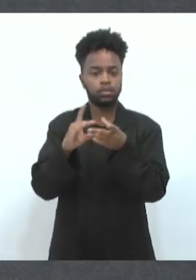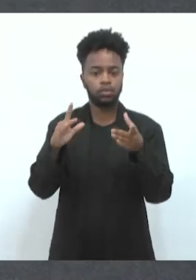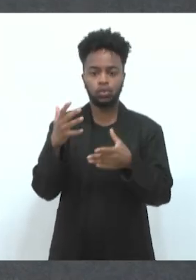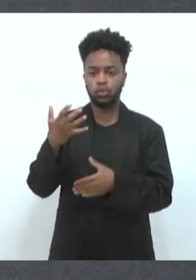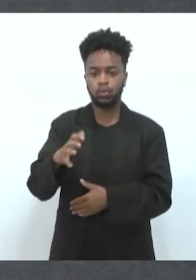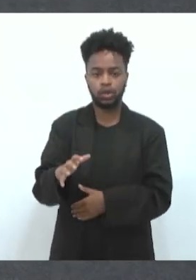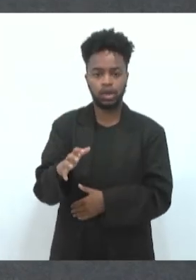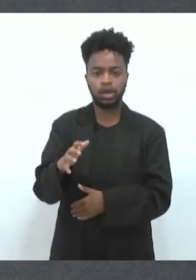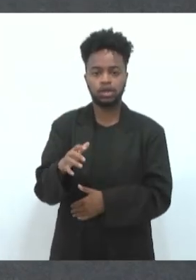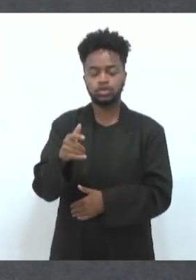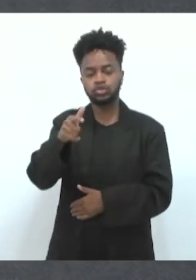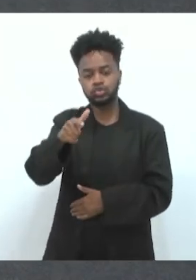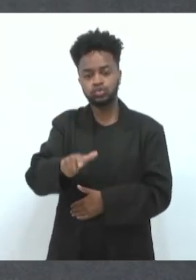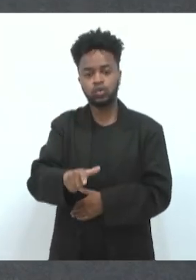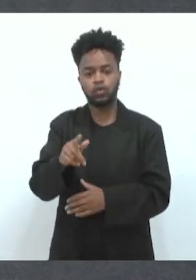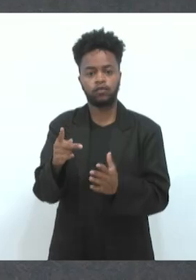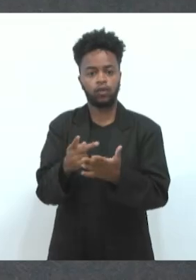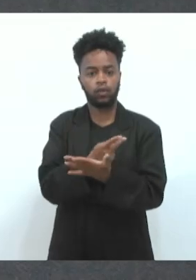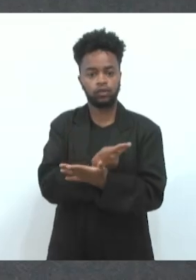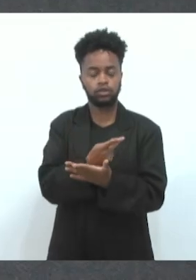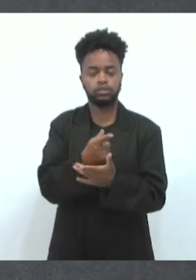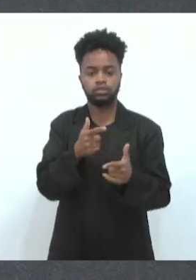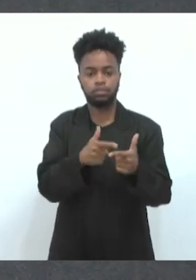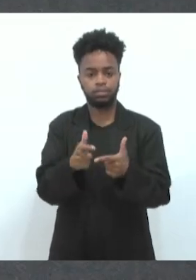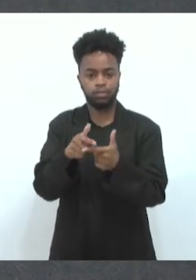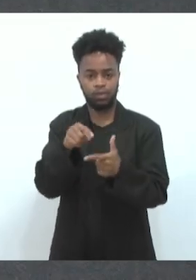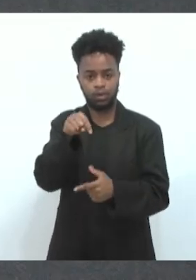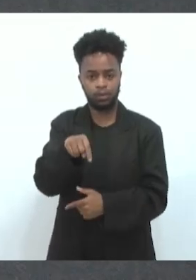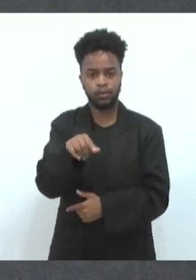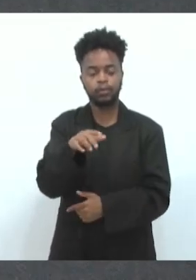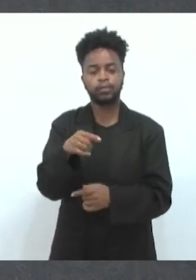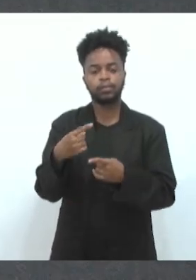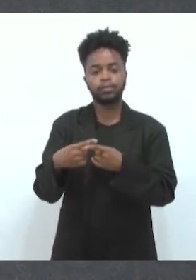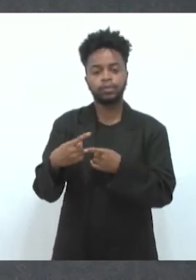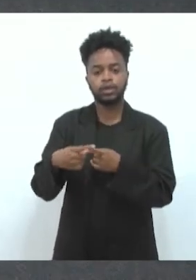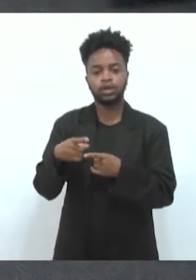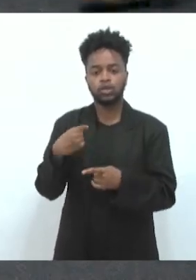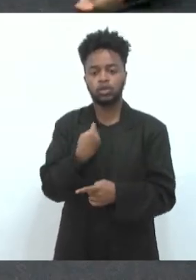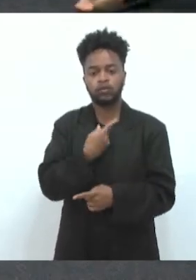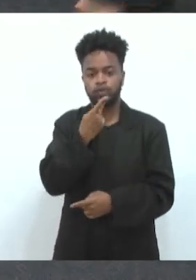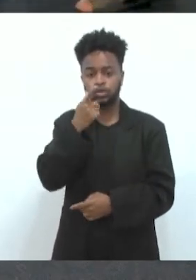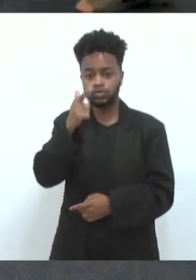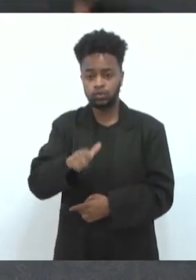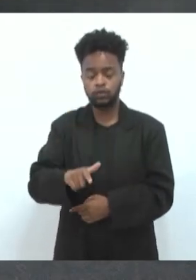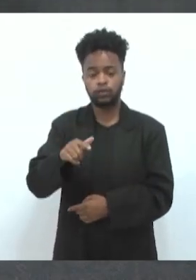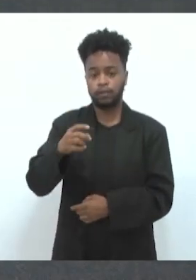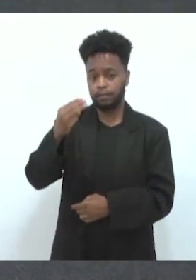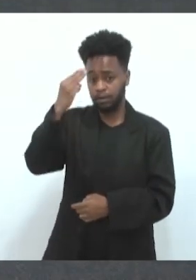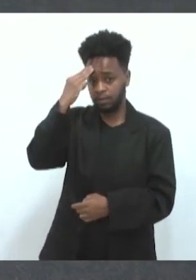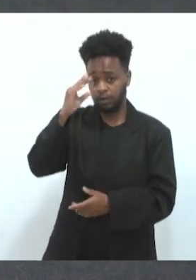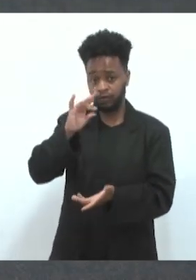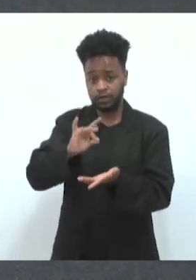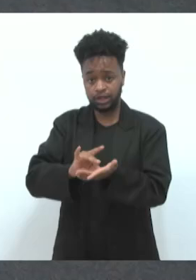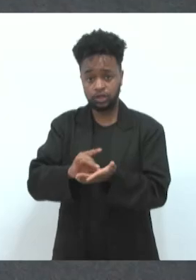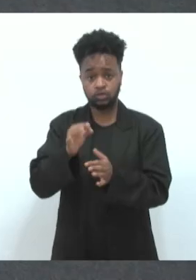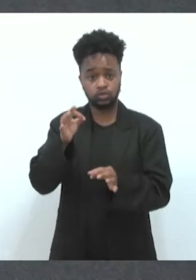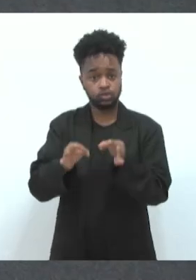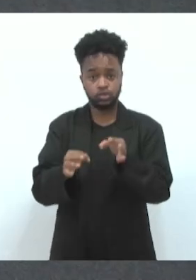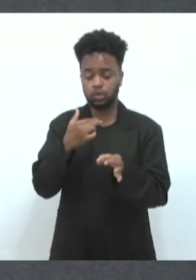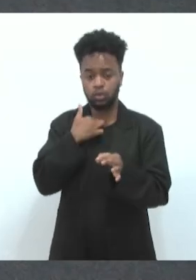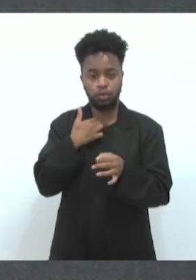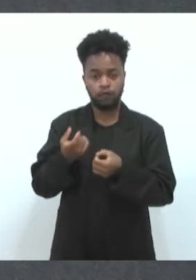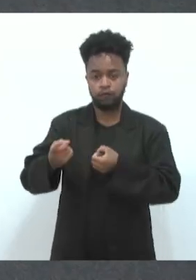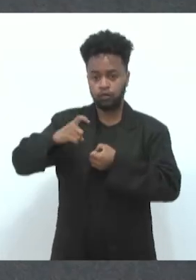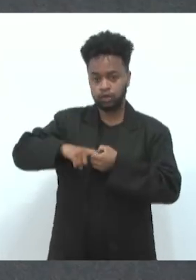de Estado se reproduza, a gente reafirma, né, memória, verdade, justiça, nenhum passo atrás,